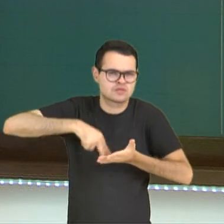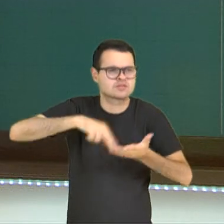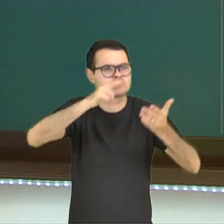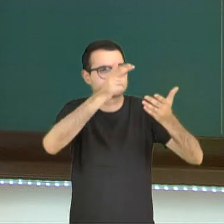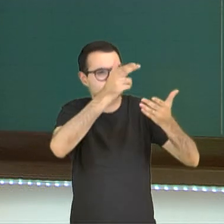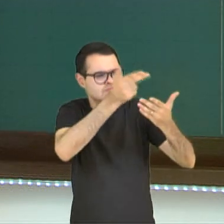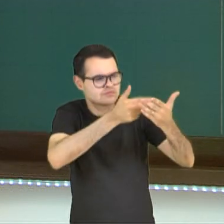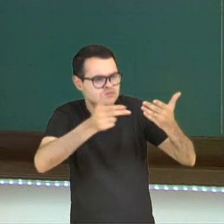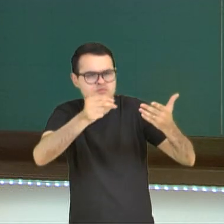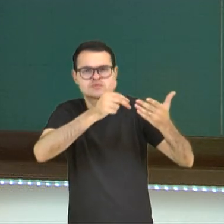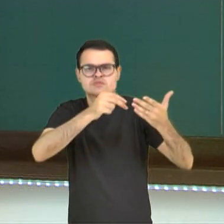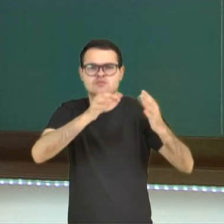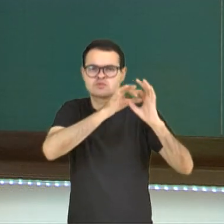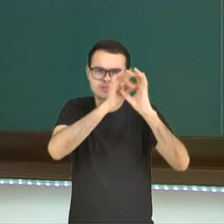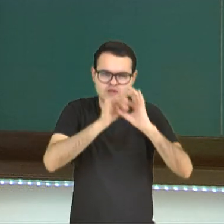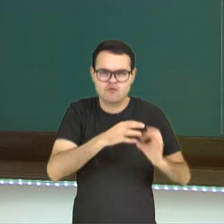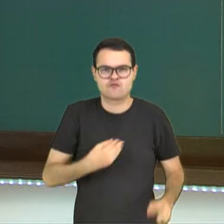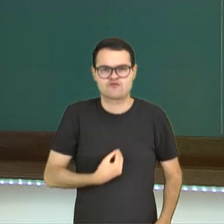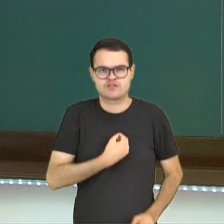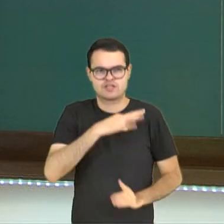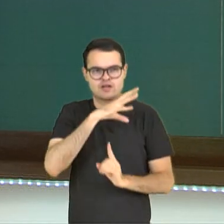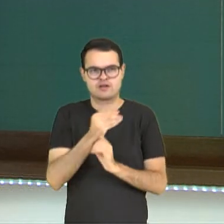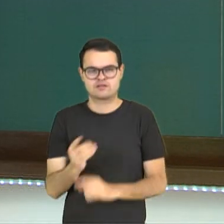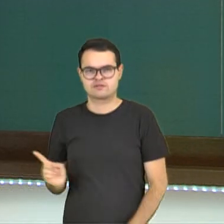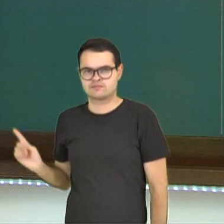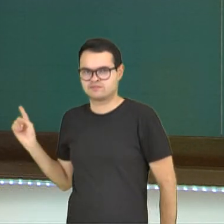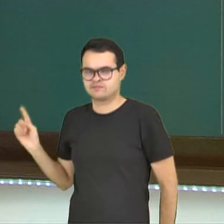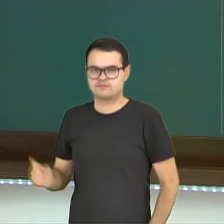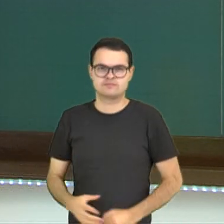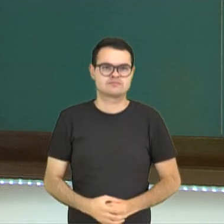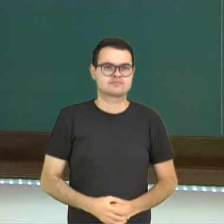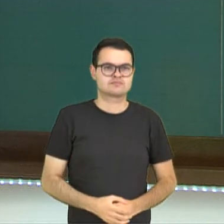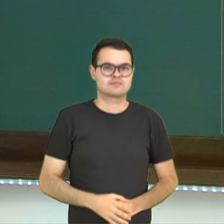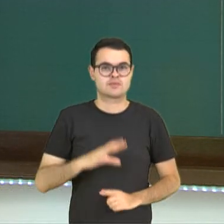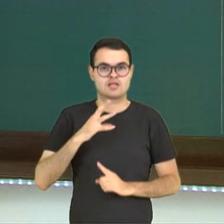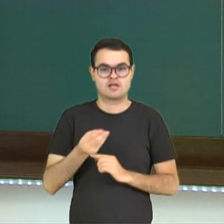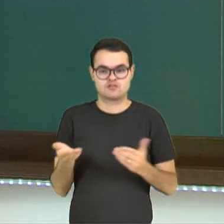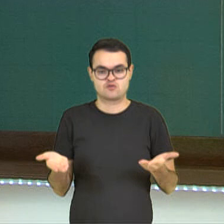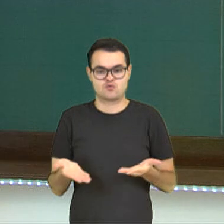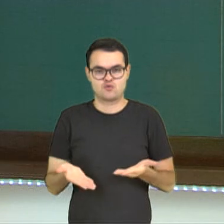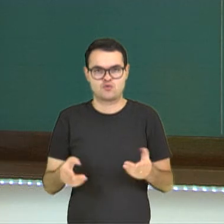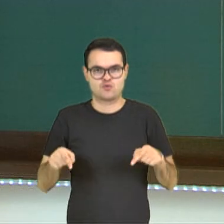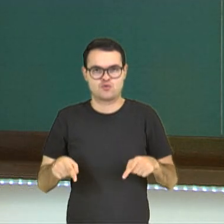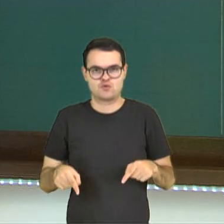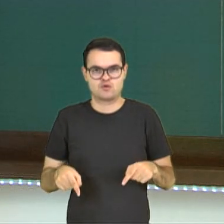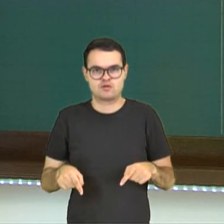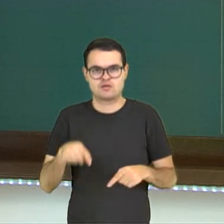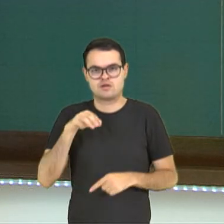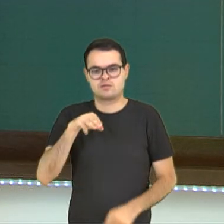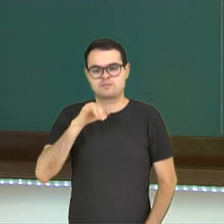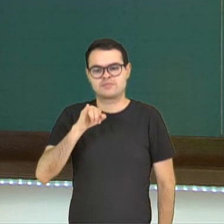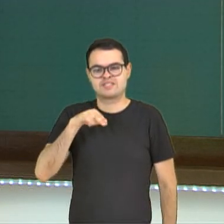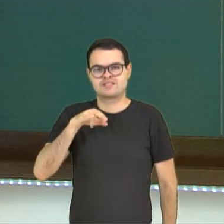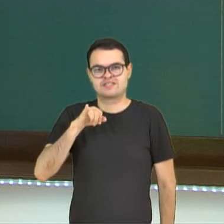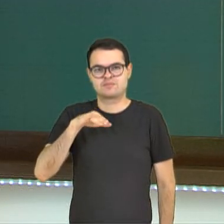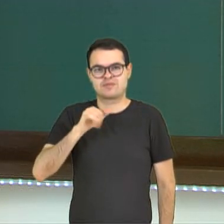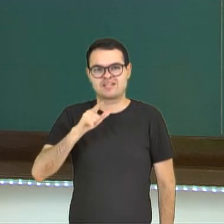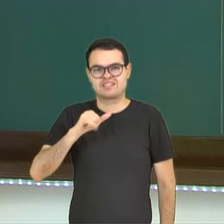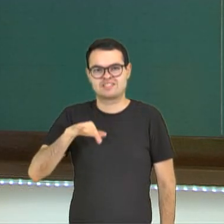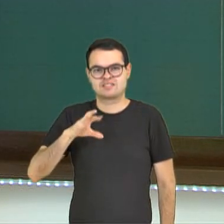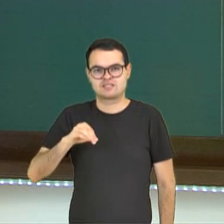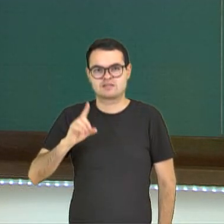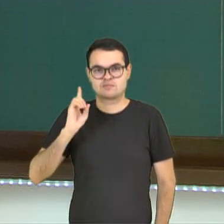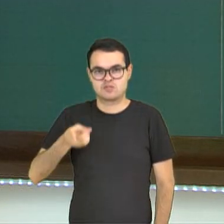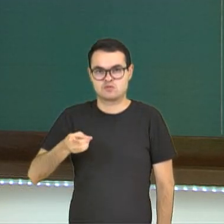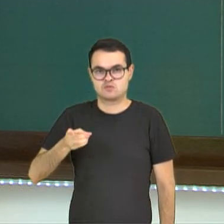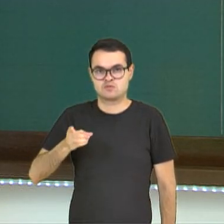união, vida e arte. Tá? Então aqui a gente tem uma arte contemporânea, minimalista também, de